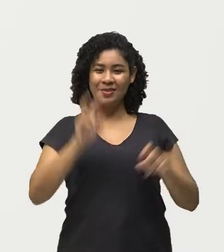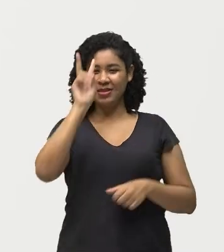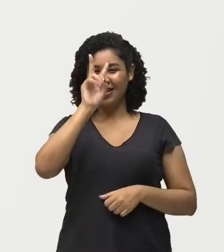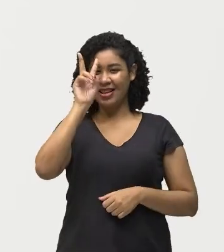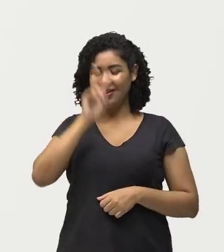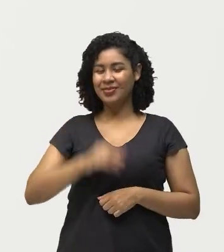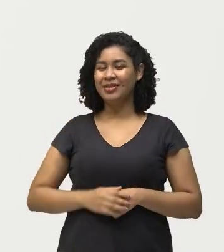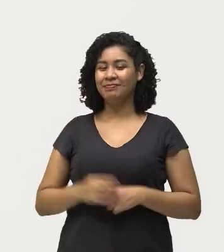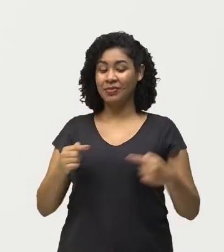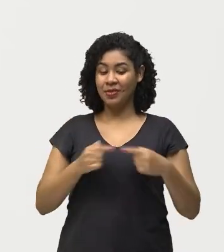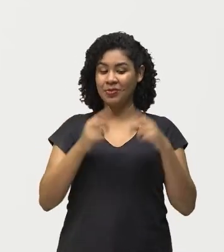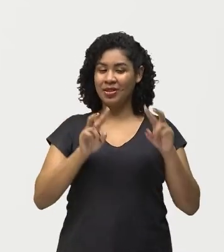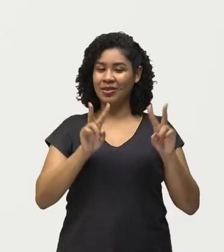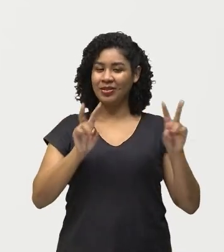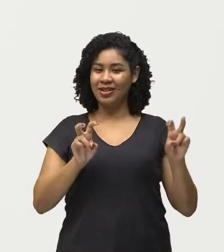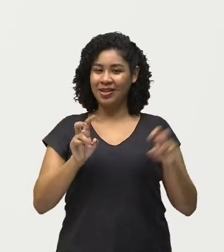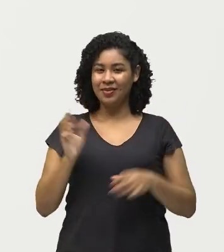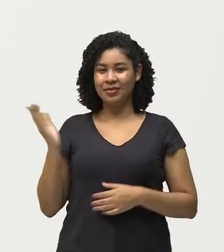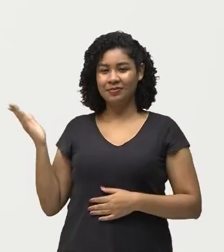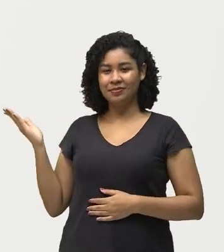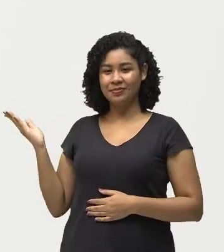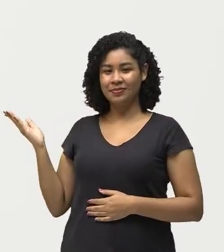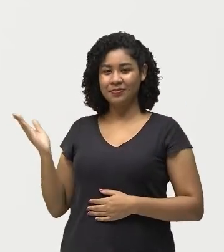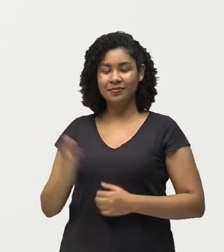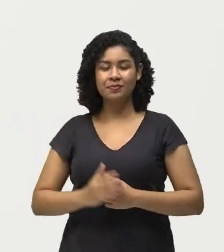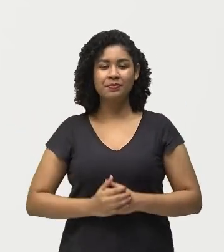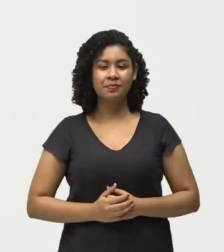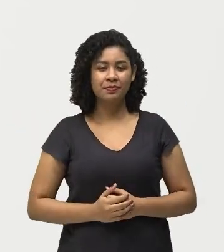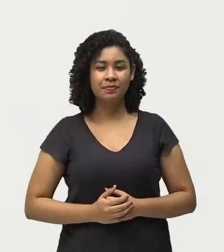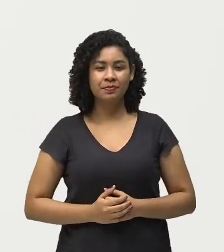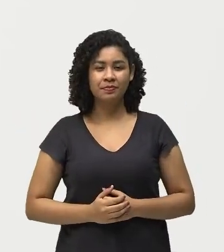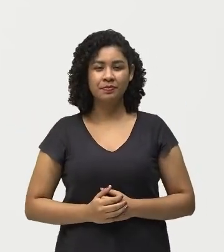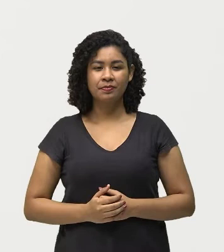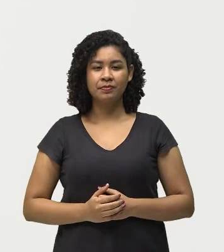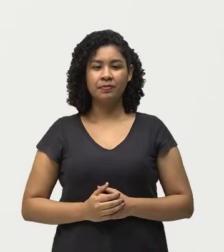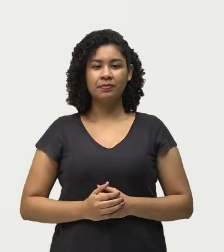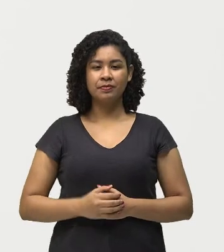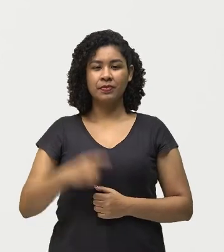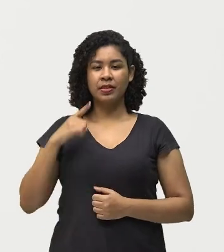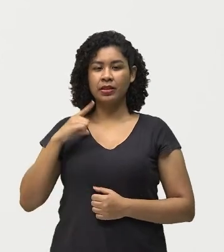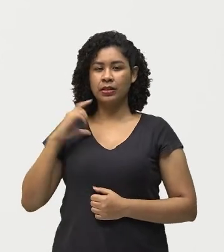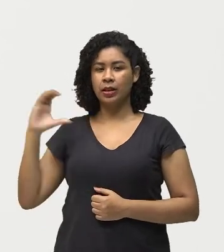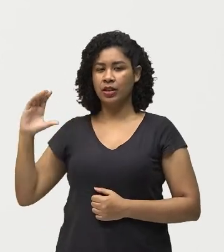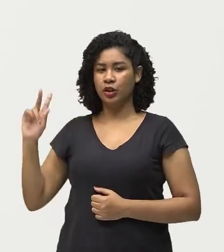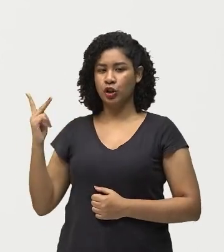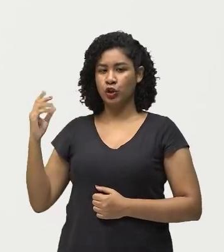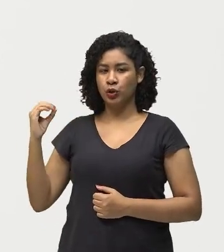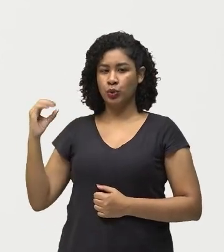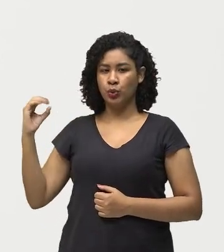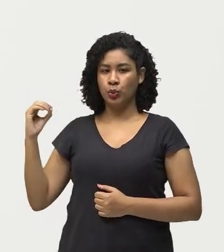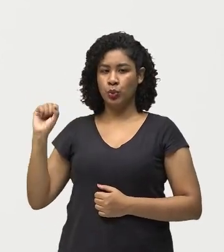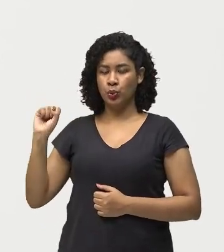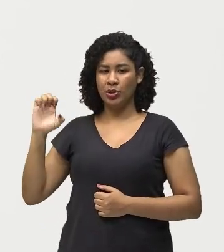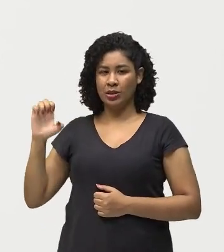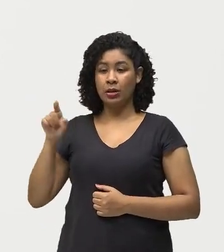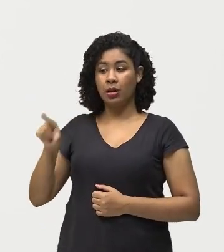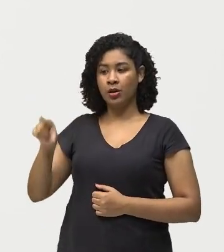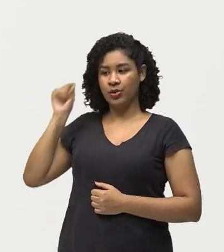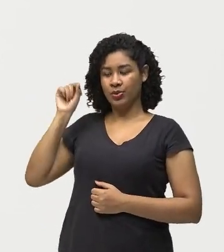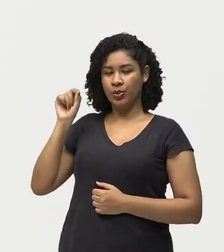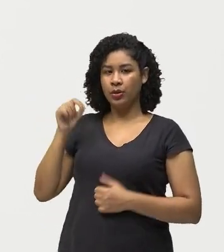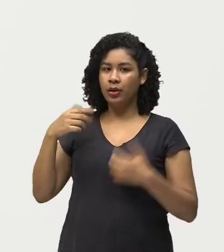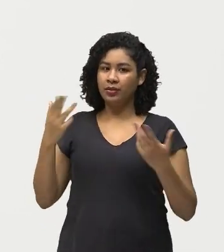lá no nosso título do texto, né? E aqui você tem a palavra choose, que é o verbo escolher. Então, escolha a ciência